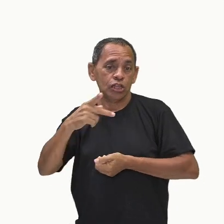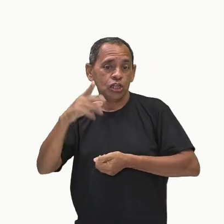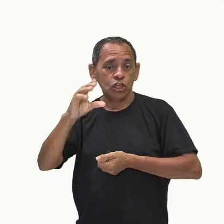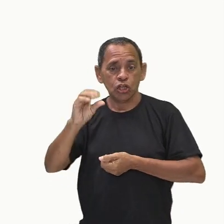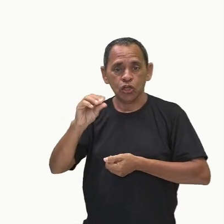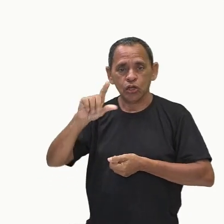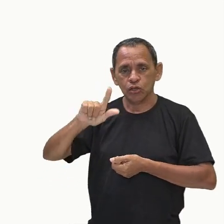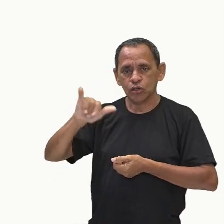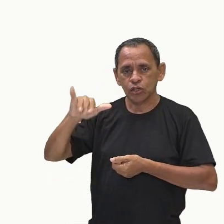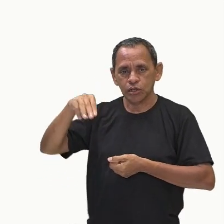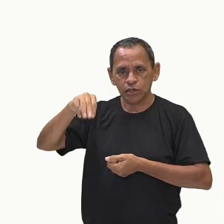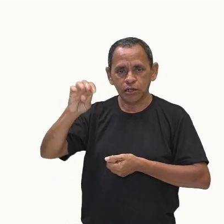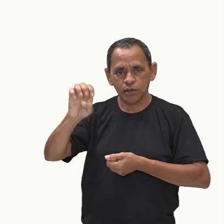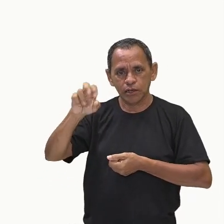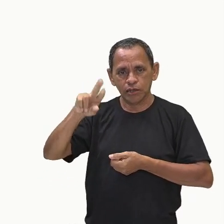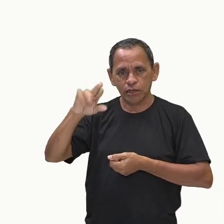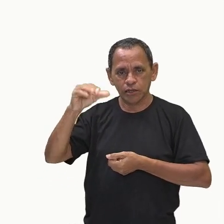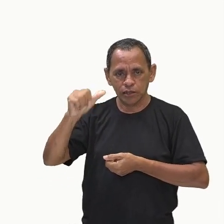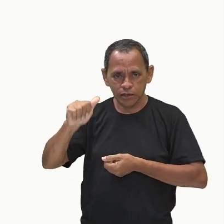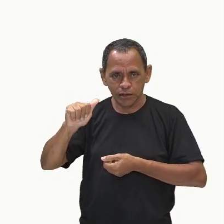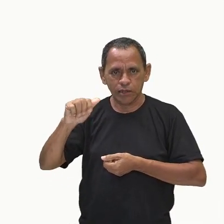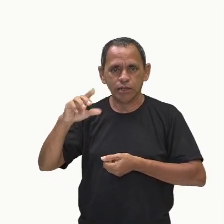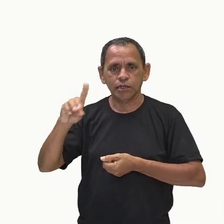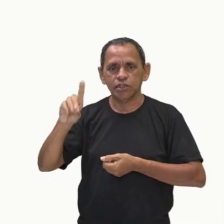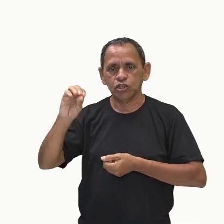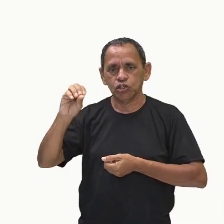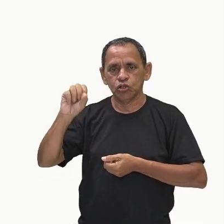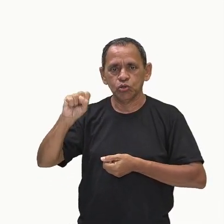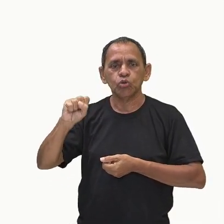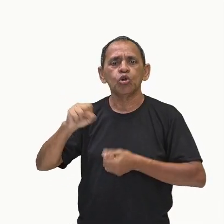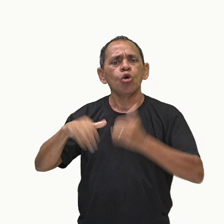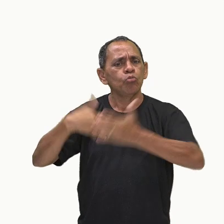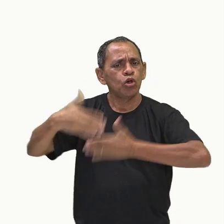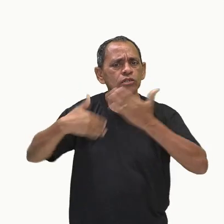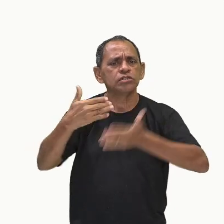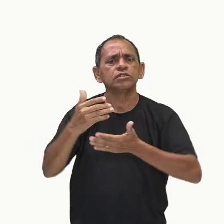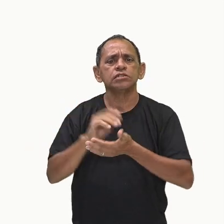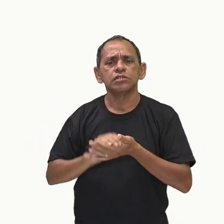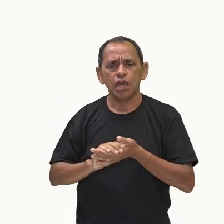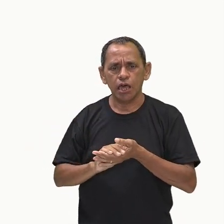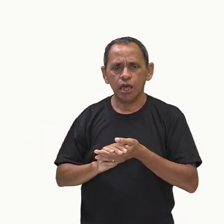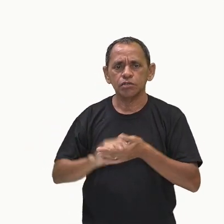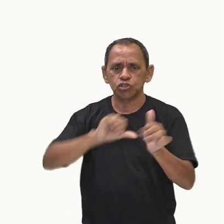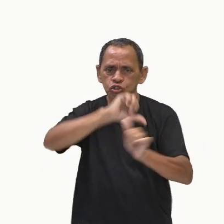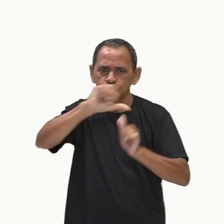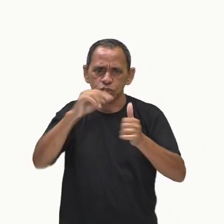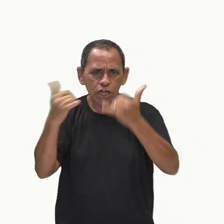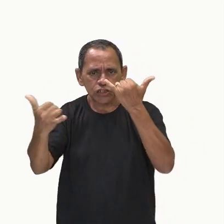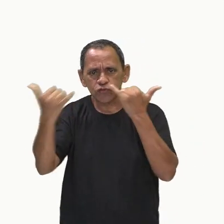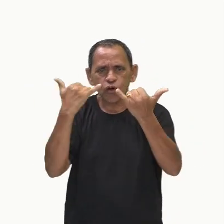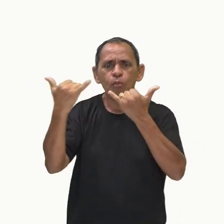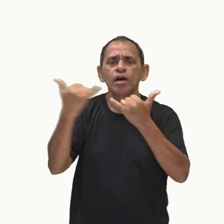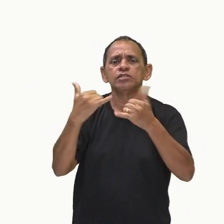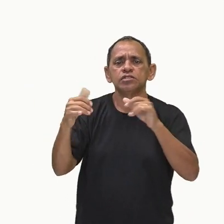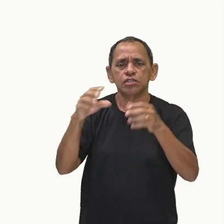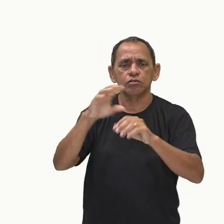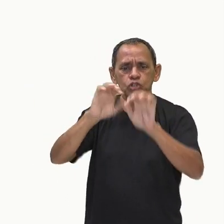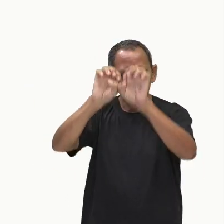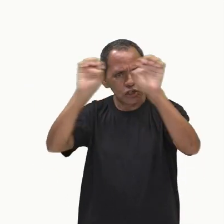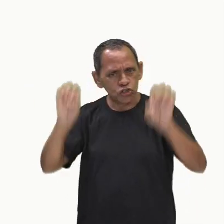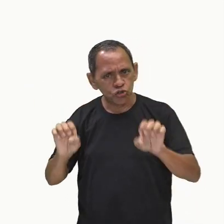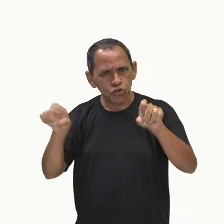processo de produção, do processo de transcrição e também no processo de formação dessas estruturas